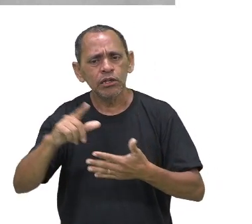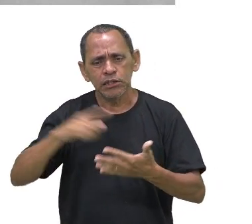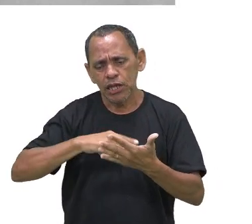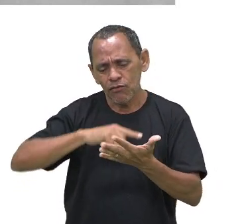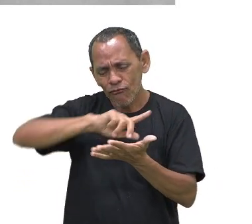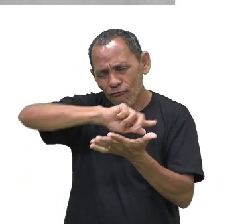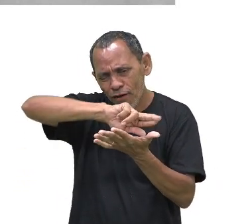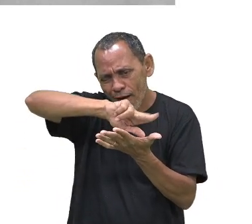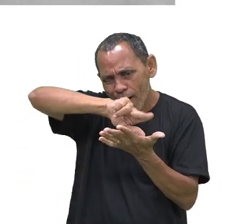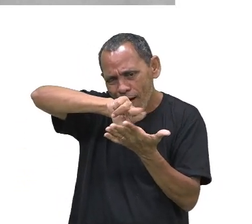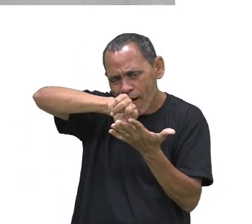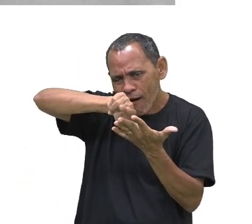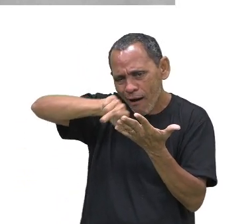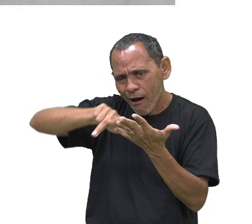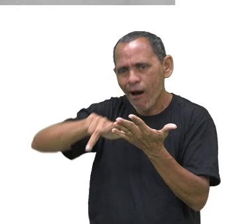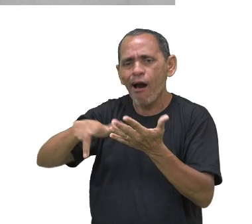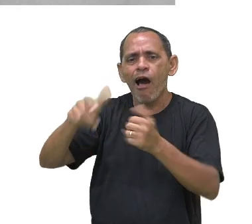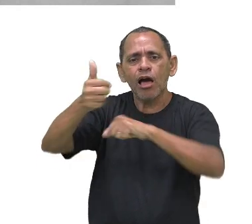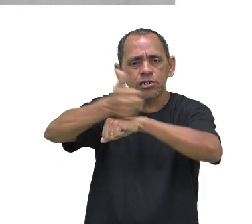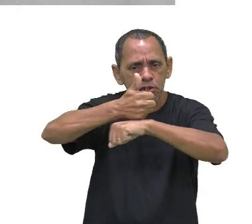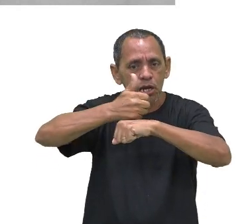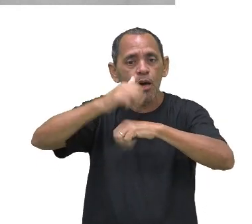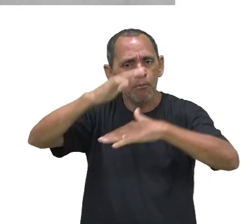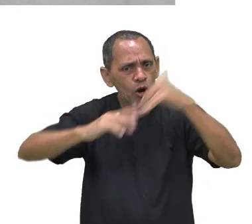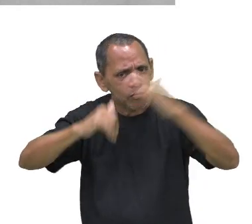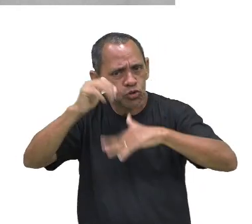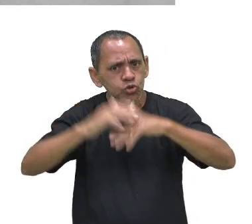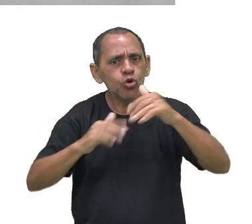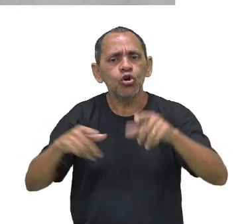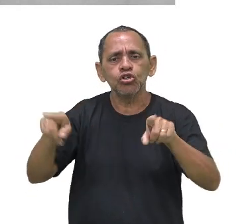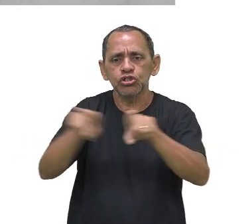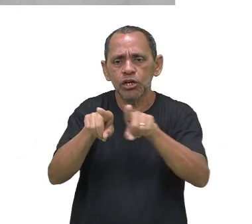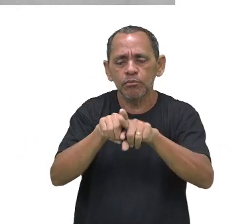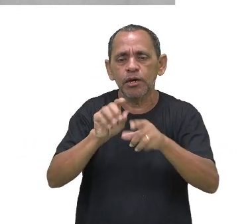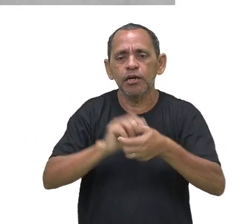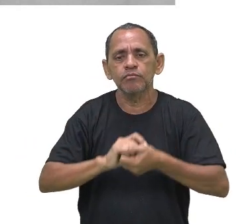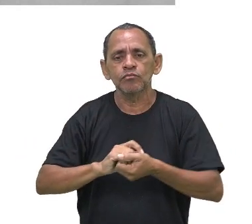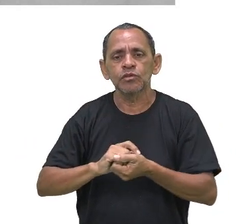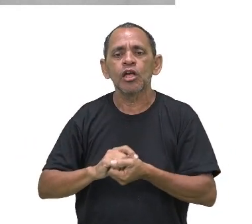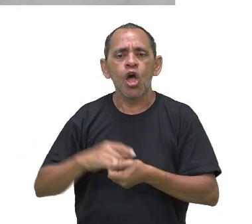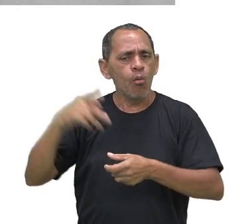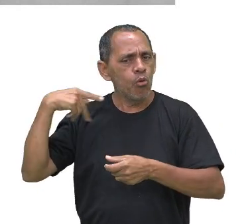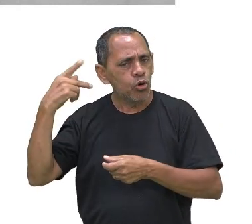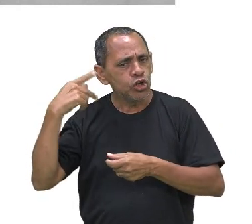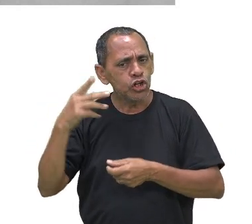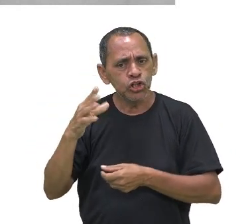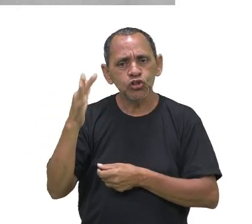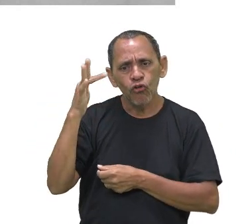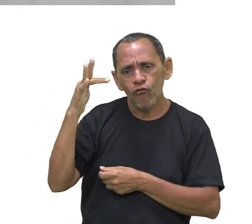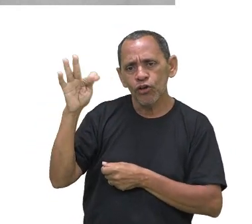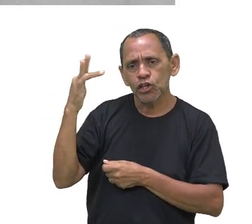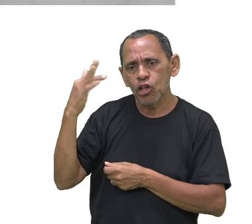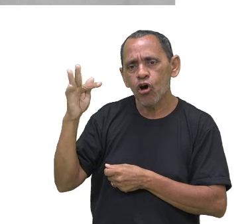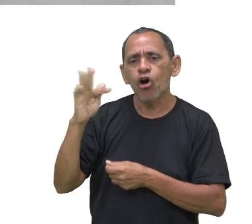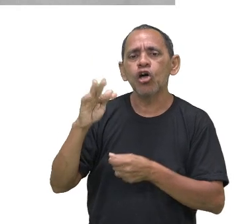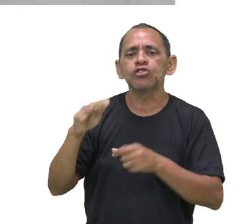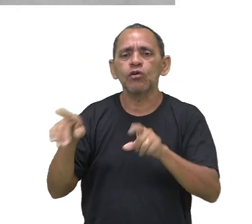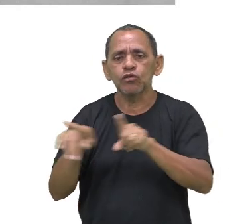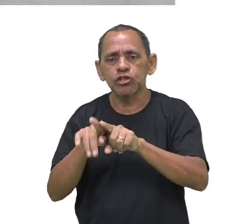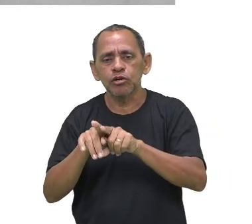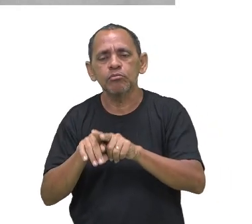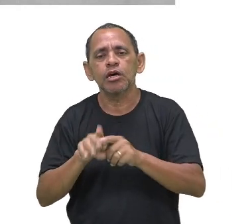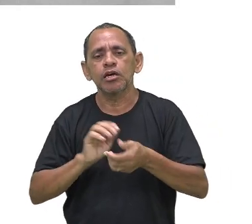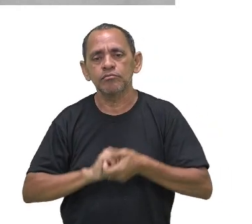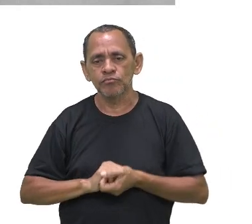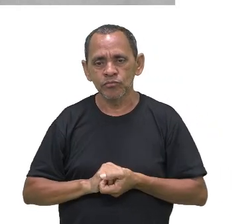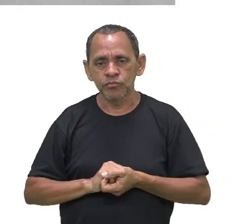geógrafo, escritor, filósofo, político e editor brasileiro. Sim,